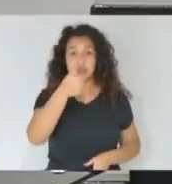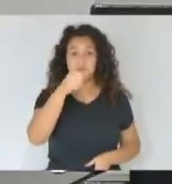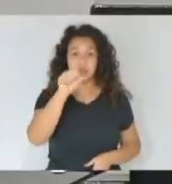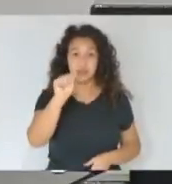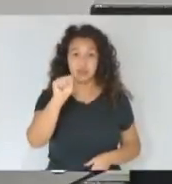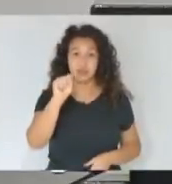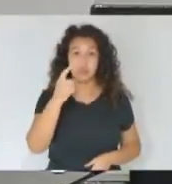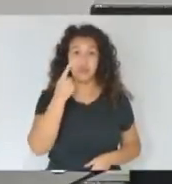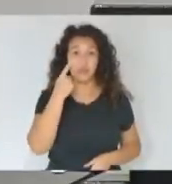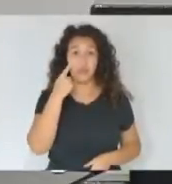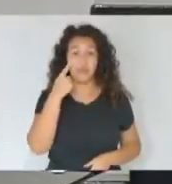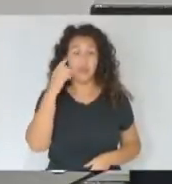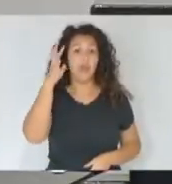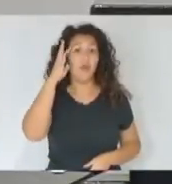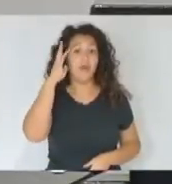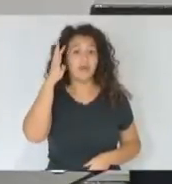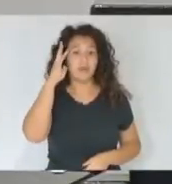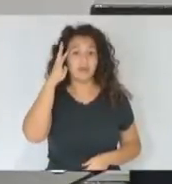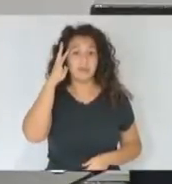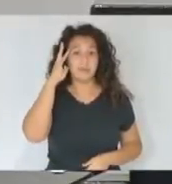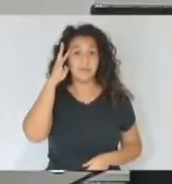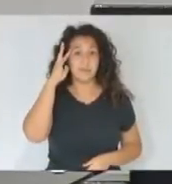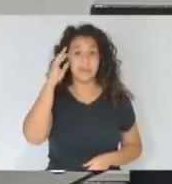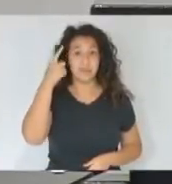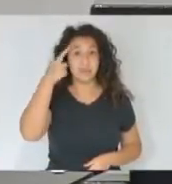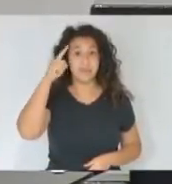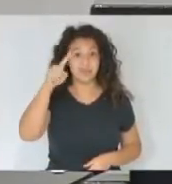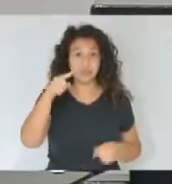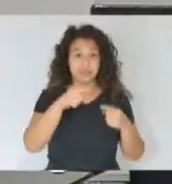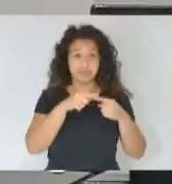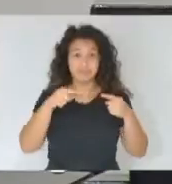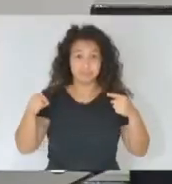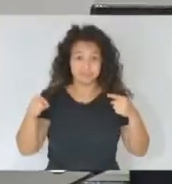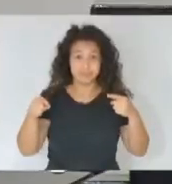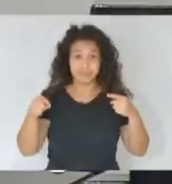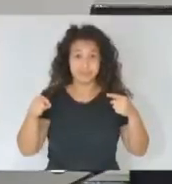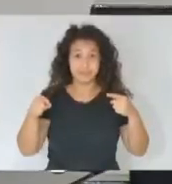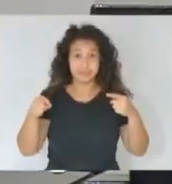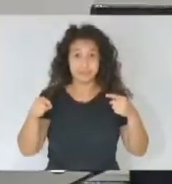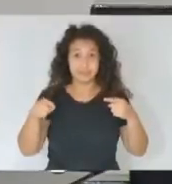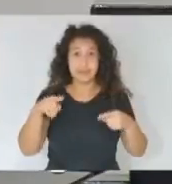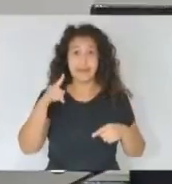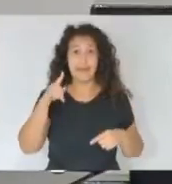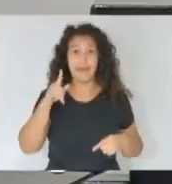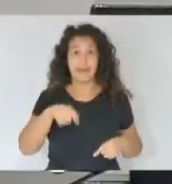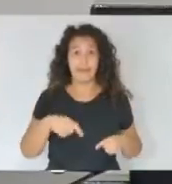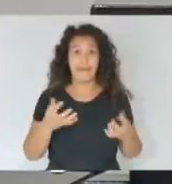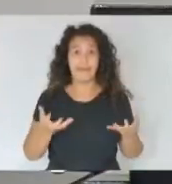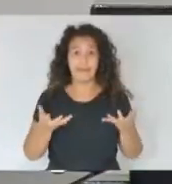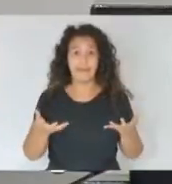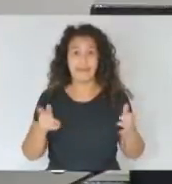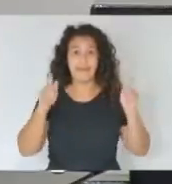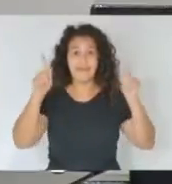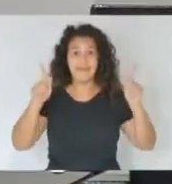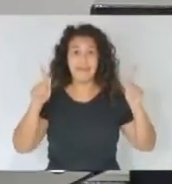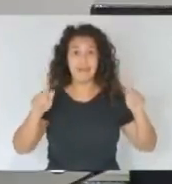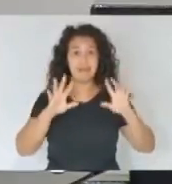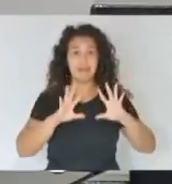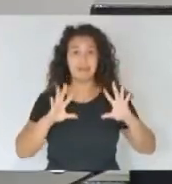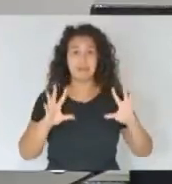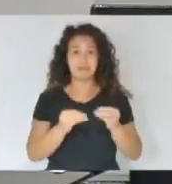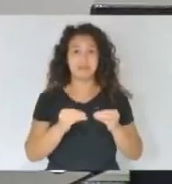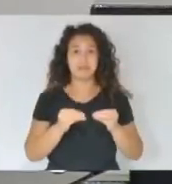só, quarta-feira, dia de semana, estão querendo fazer greve geral. Vai